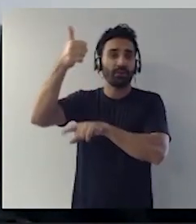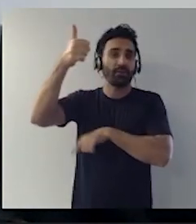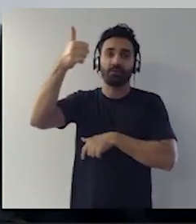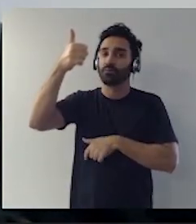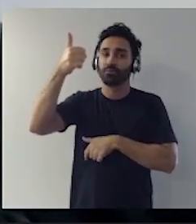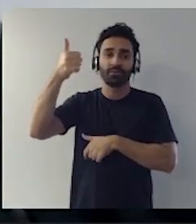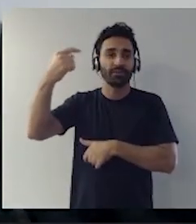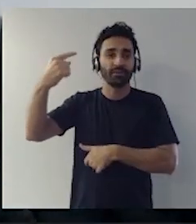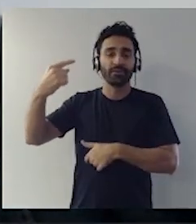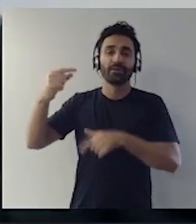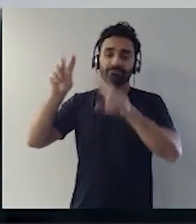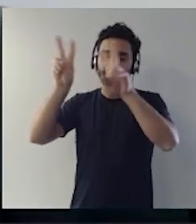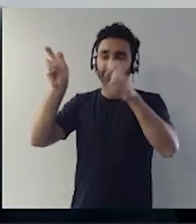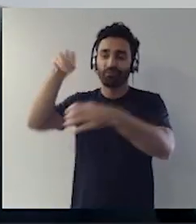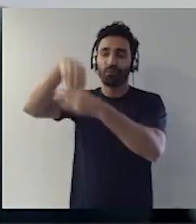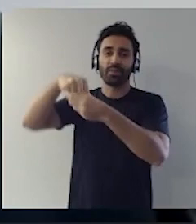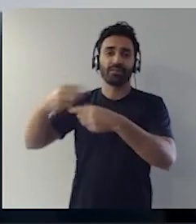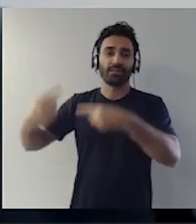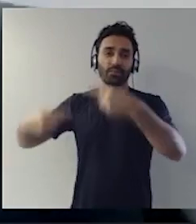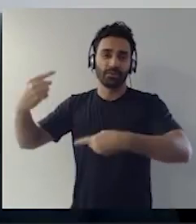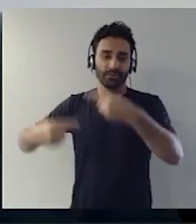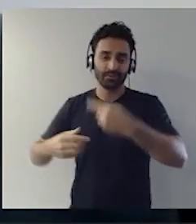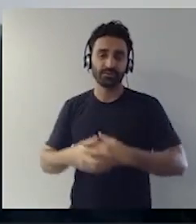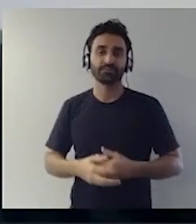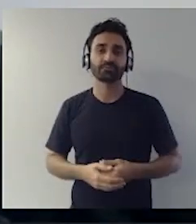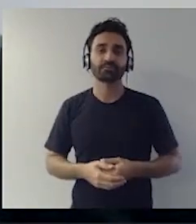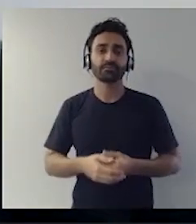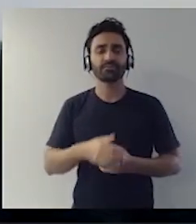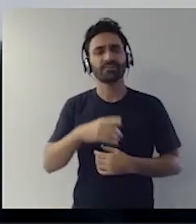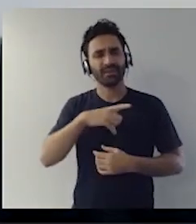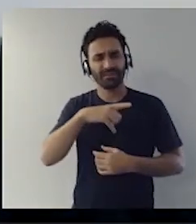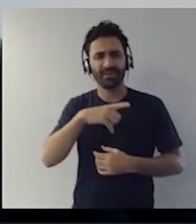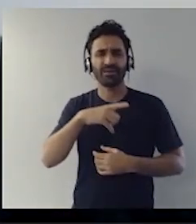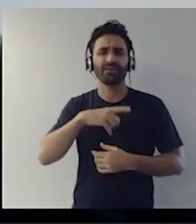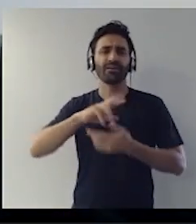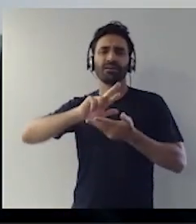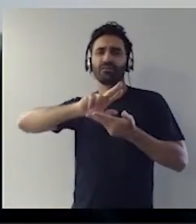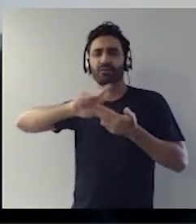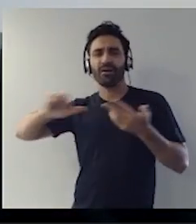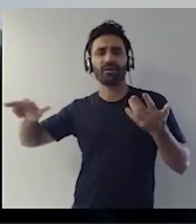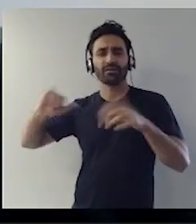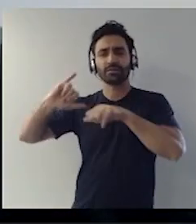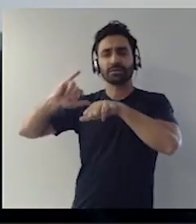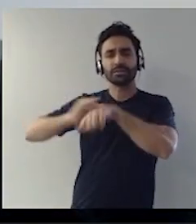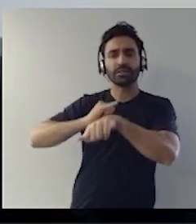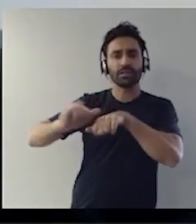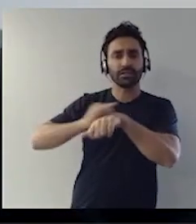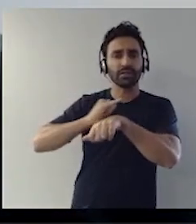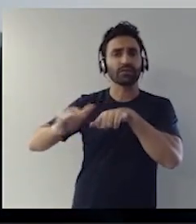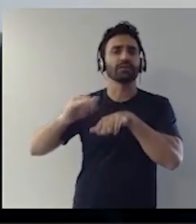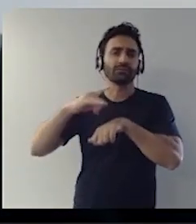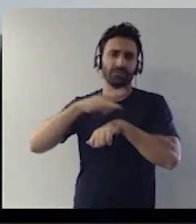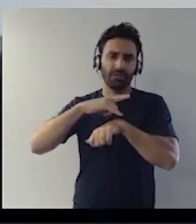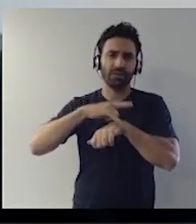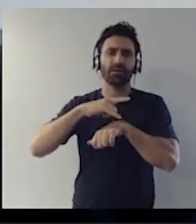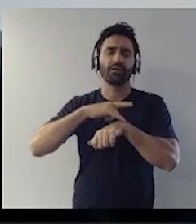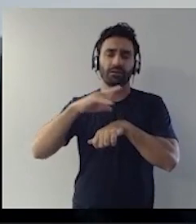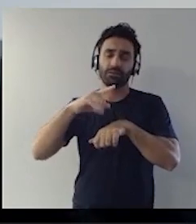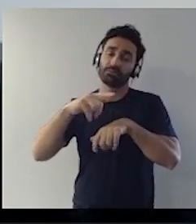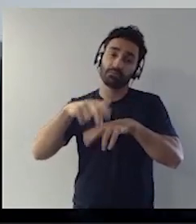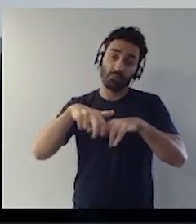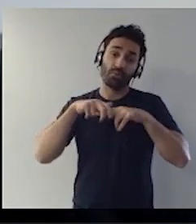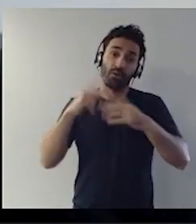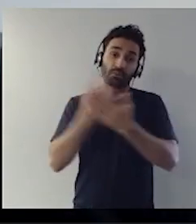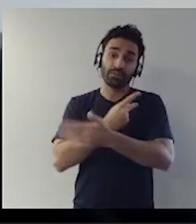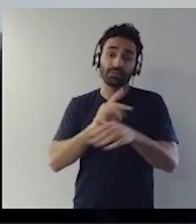desse debate. Nós podemos dizer que há uma série de instrumentais que ganham um espaço muito forte com a Covid,